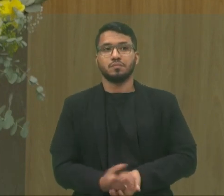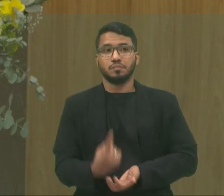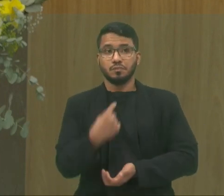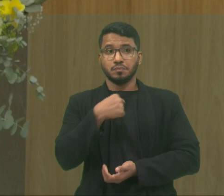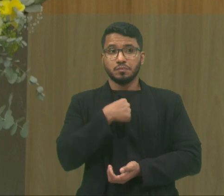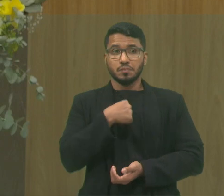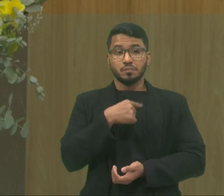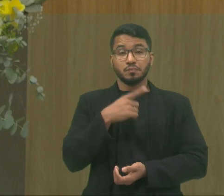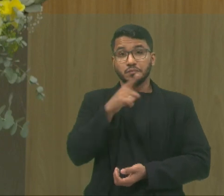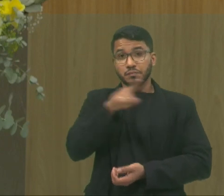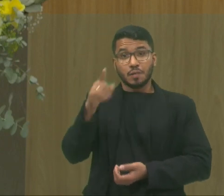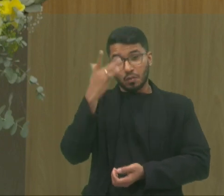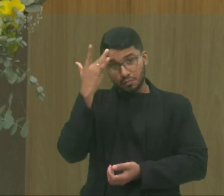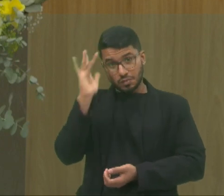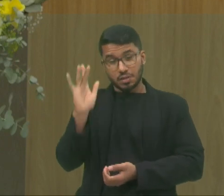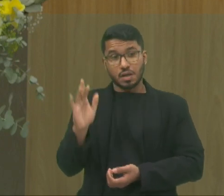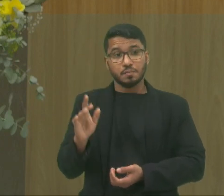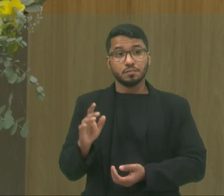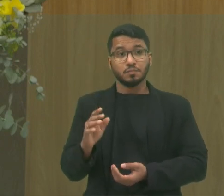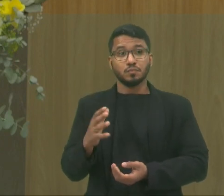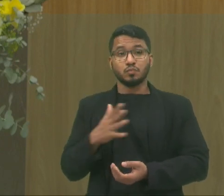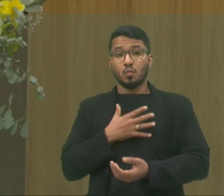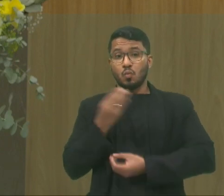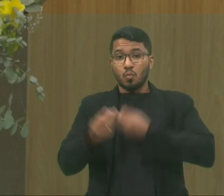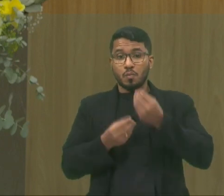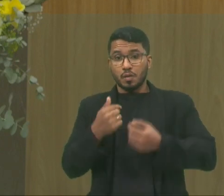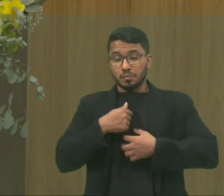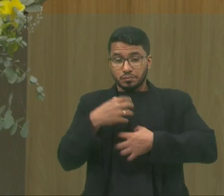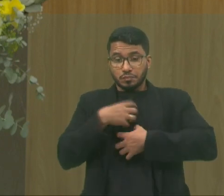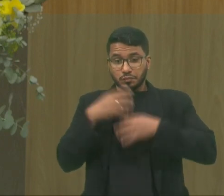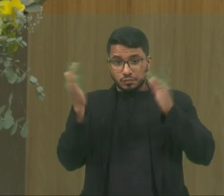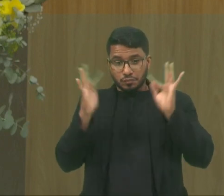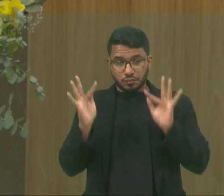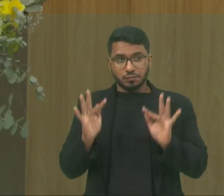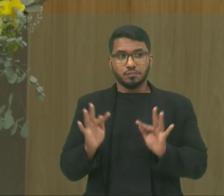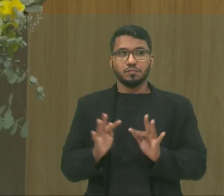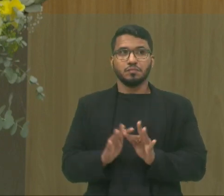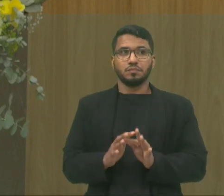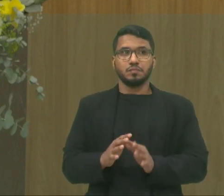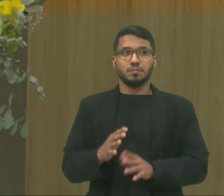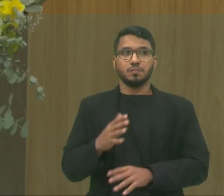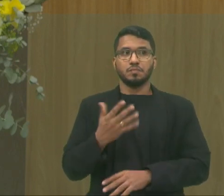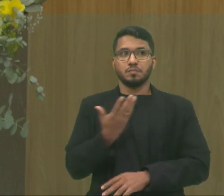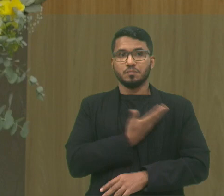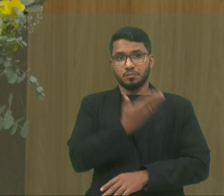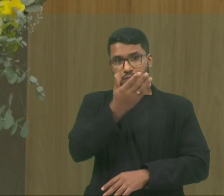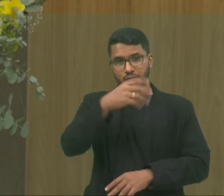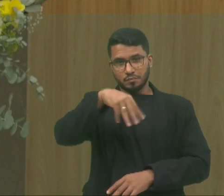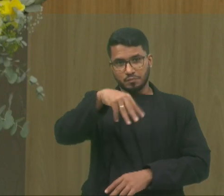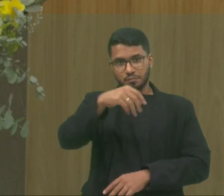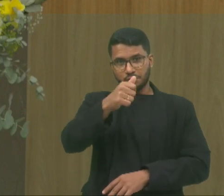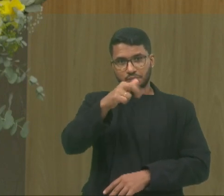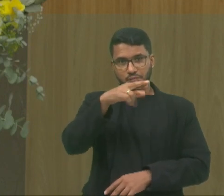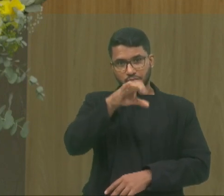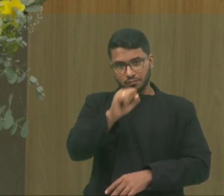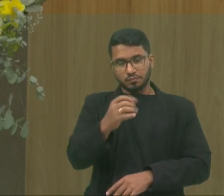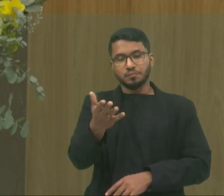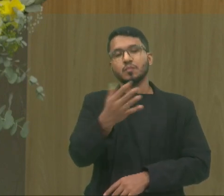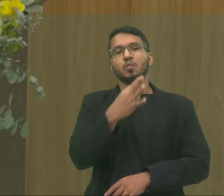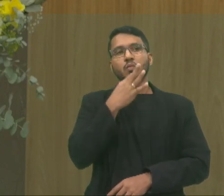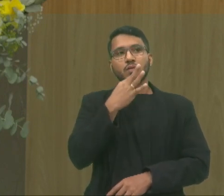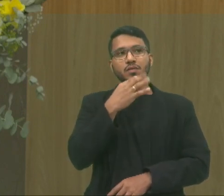Você não tem noção o tamanho da gratidão desse coração que está, meu amigo Marcos Mourinho ali também. Sabe que eu